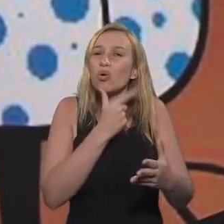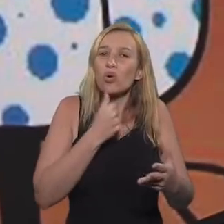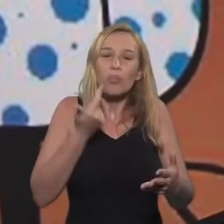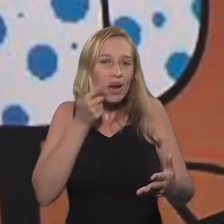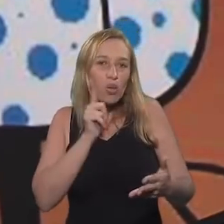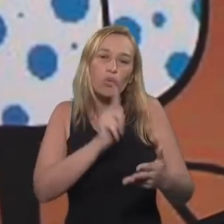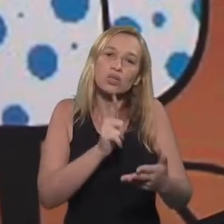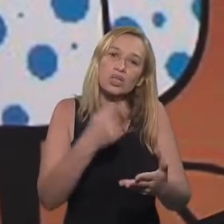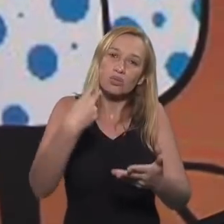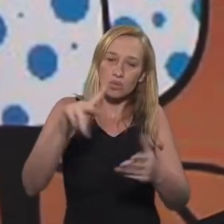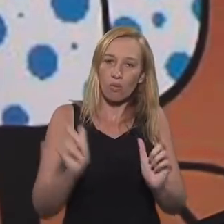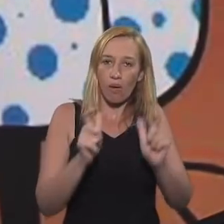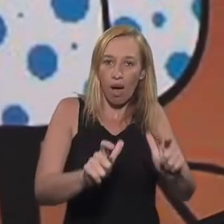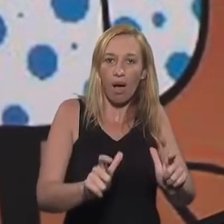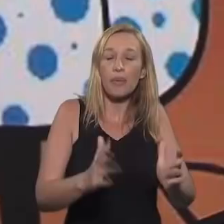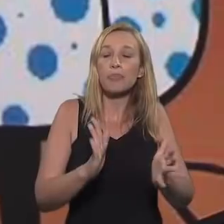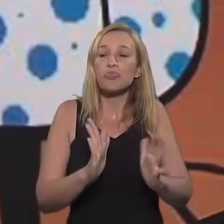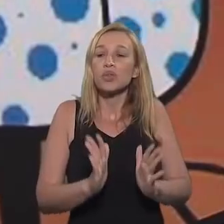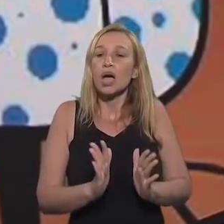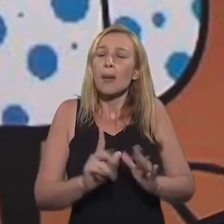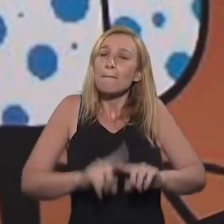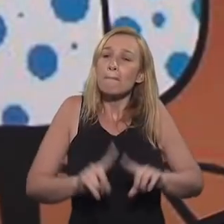para conseguir ocupar o seu lugar, né?